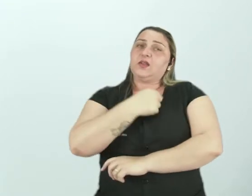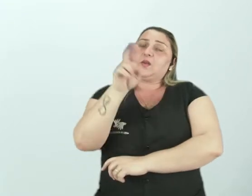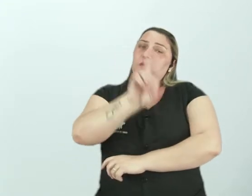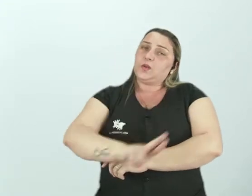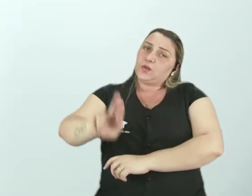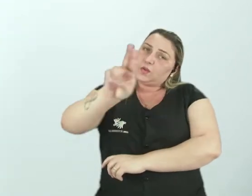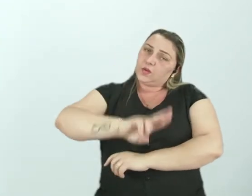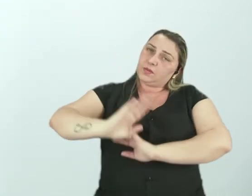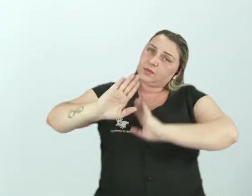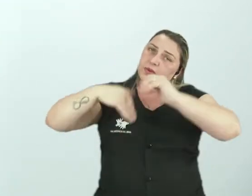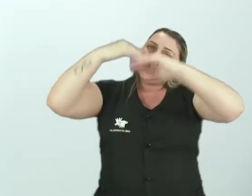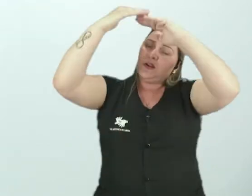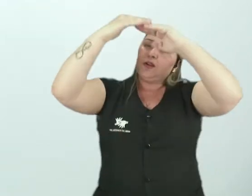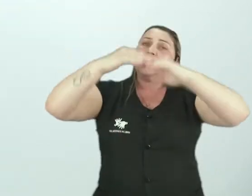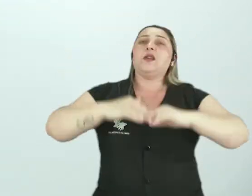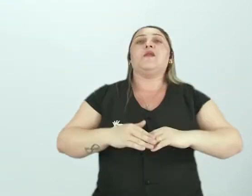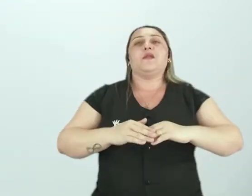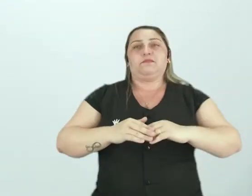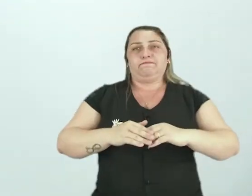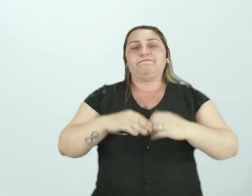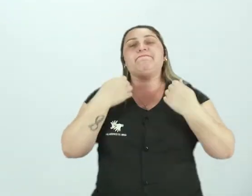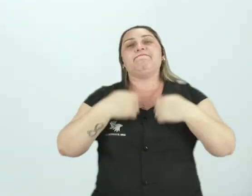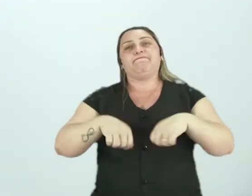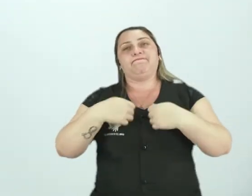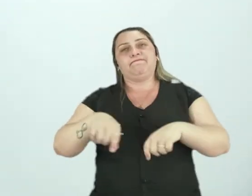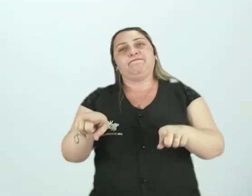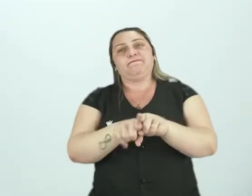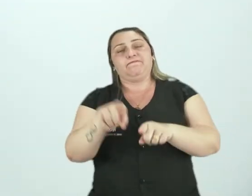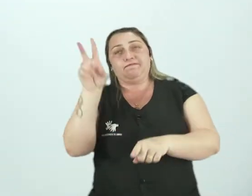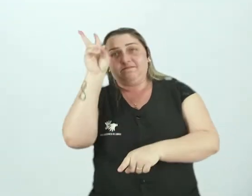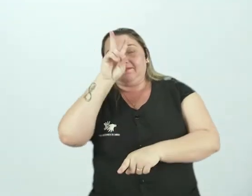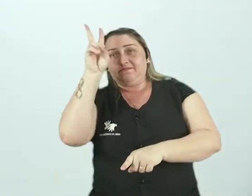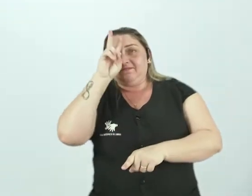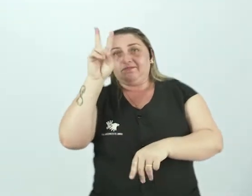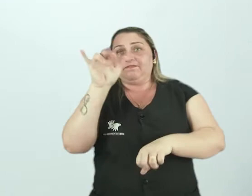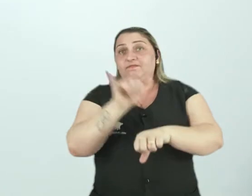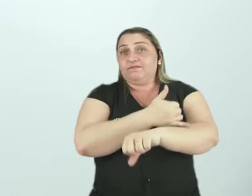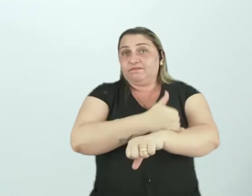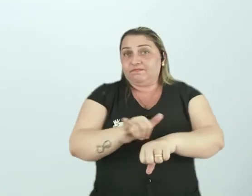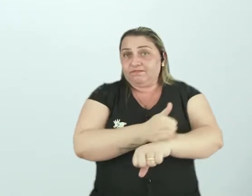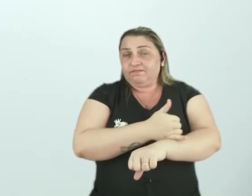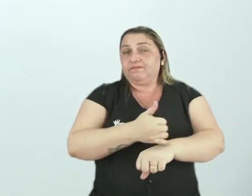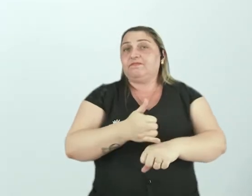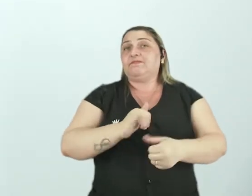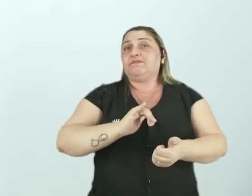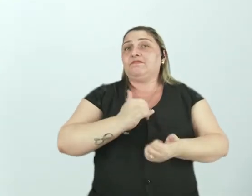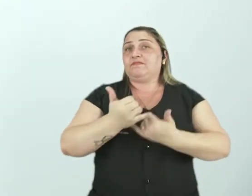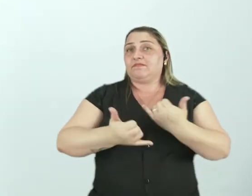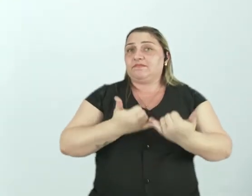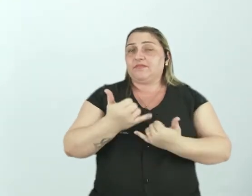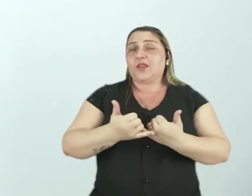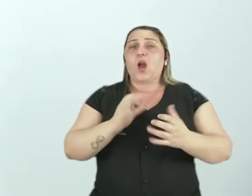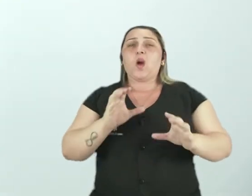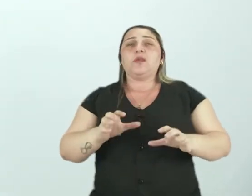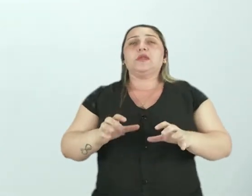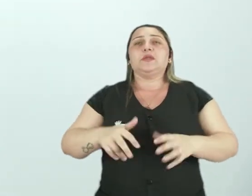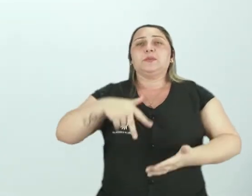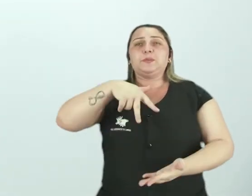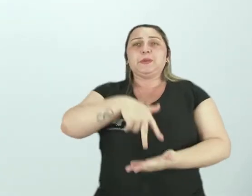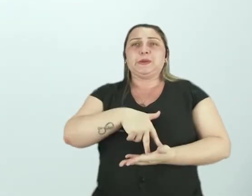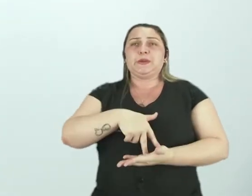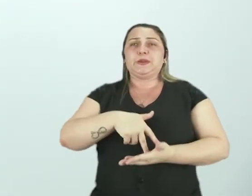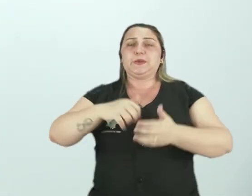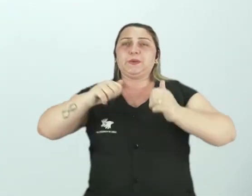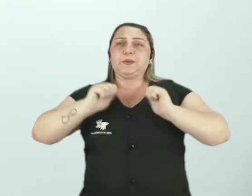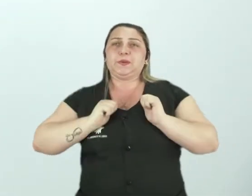poder desenvolver o jogo, a gente também tem que lembrar da tática de jogo, né? Que como a gente vai posicionar os nossos atletas,